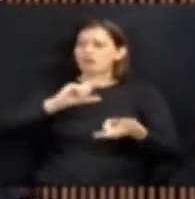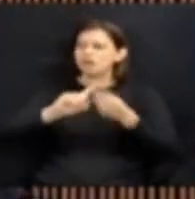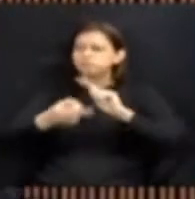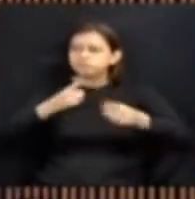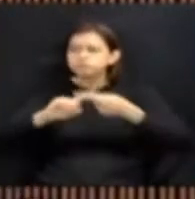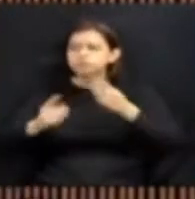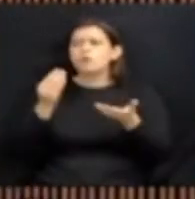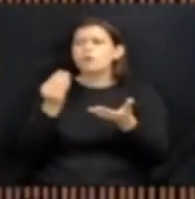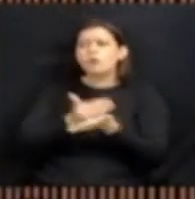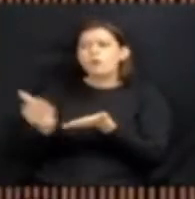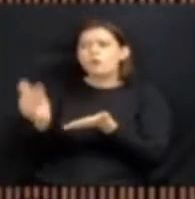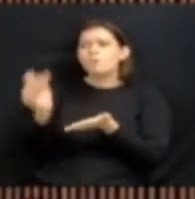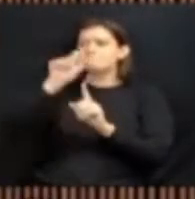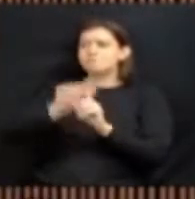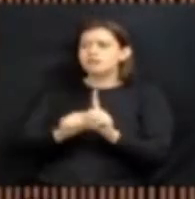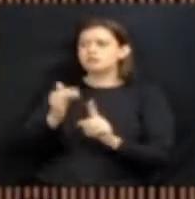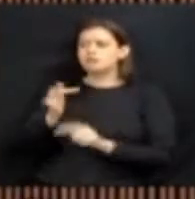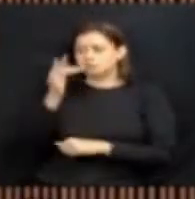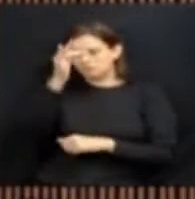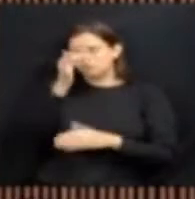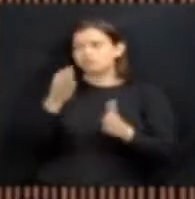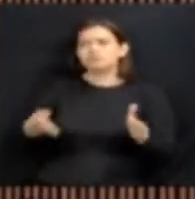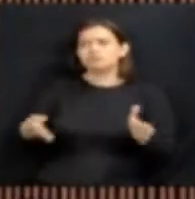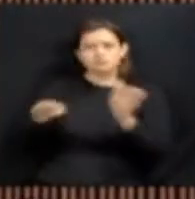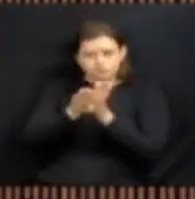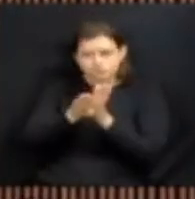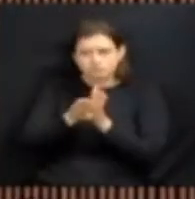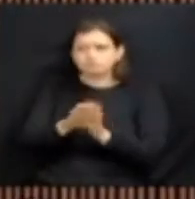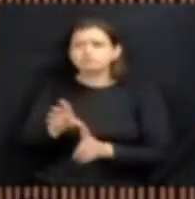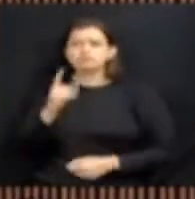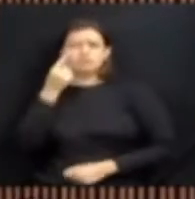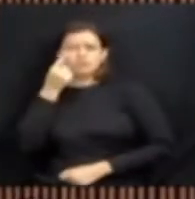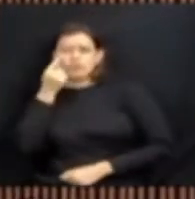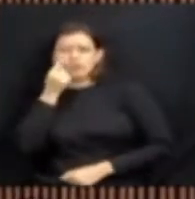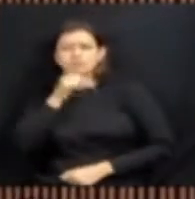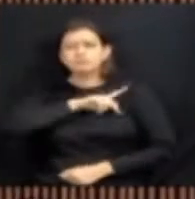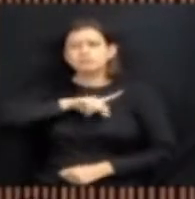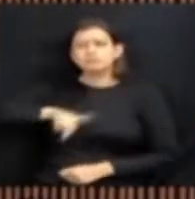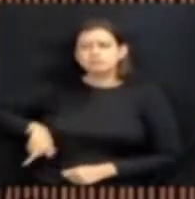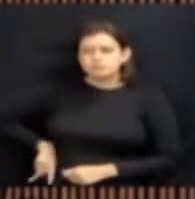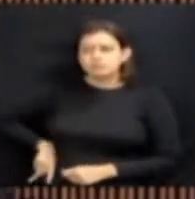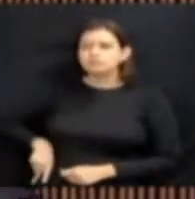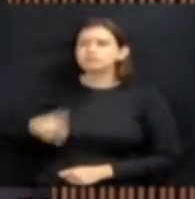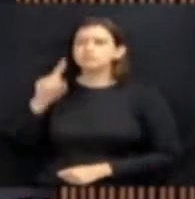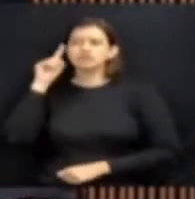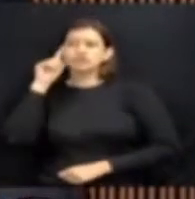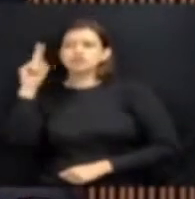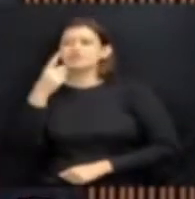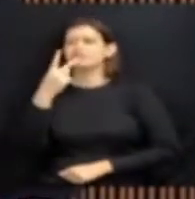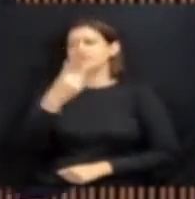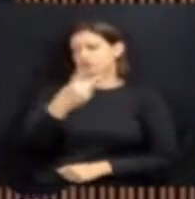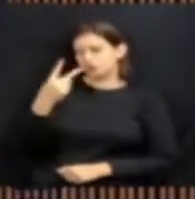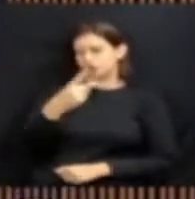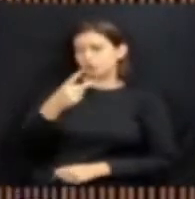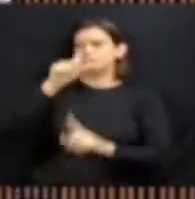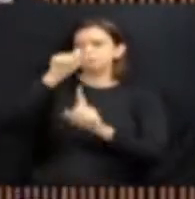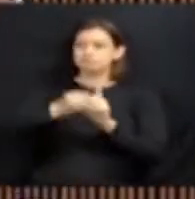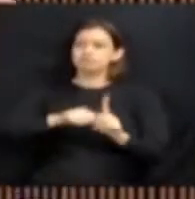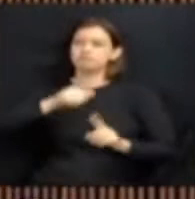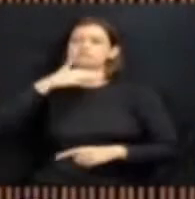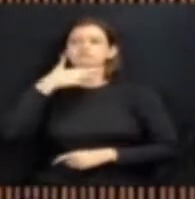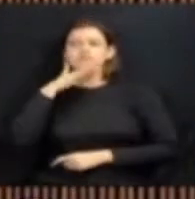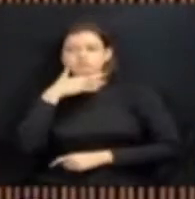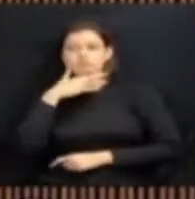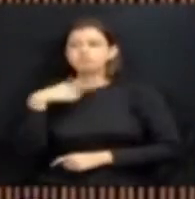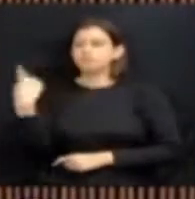começo do próximo mês Olá seja bem seu presidente no dia vinte e dois e três nós